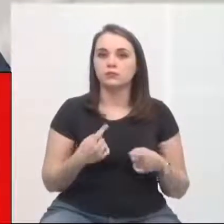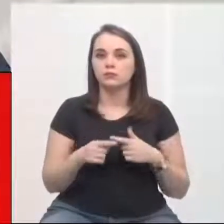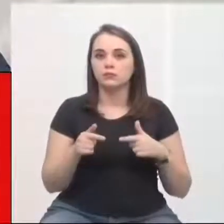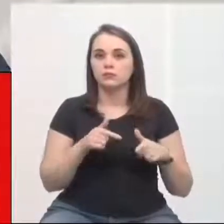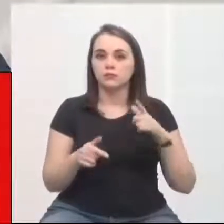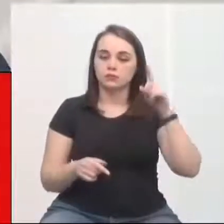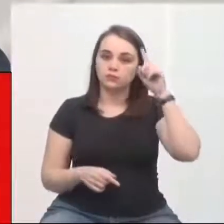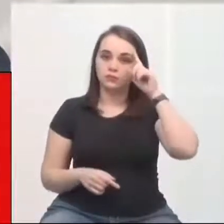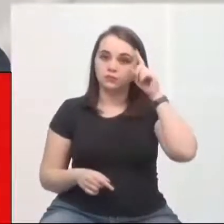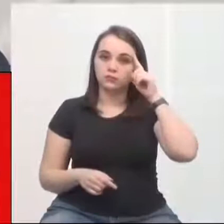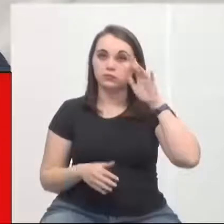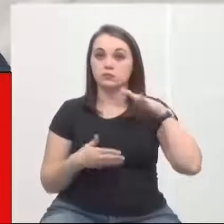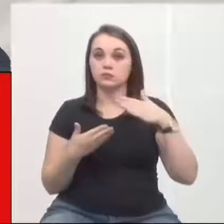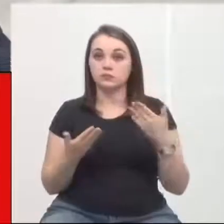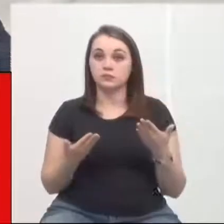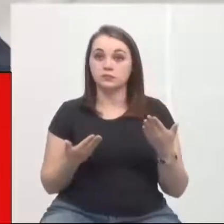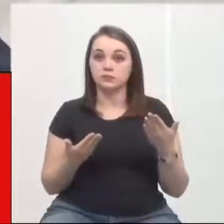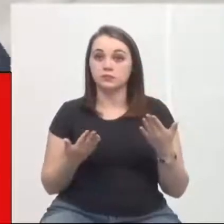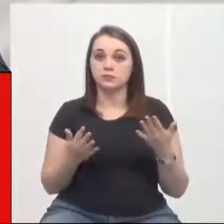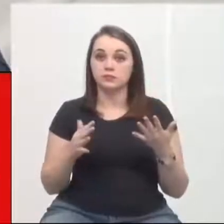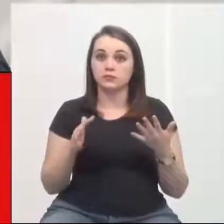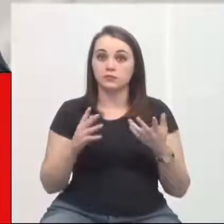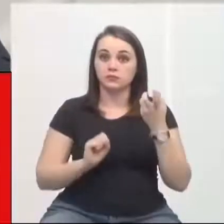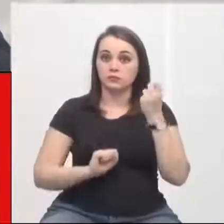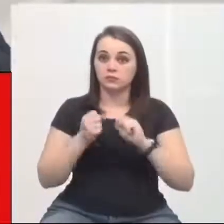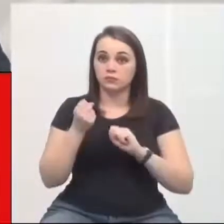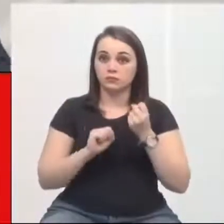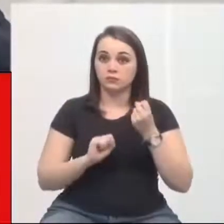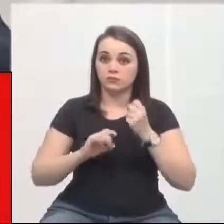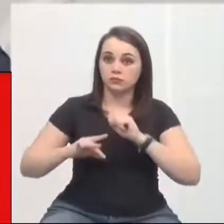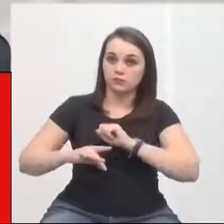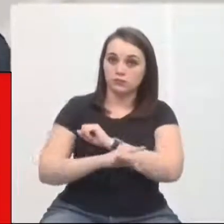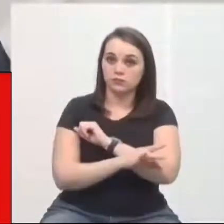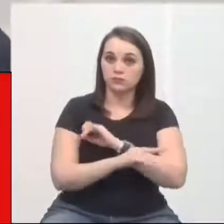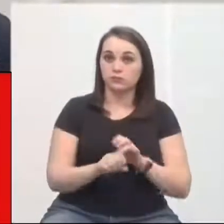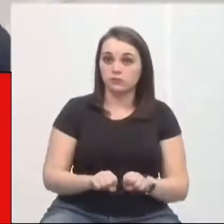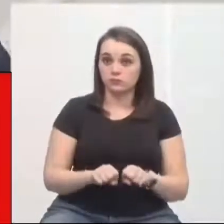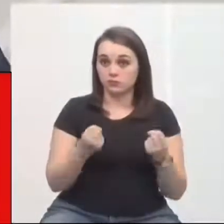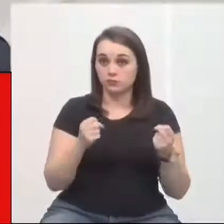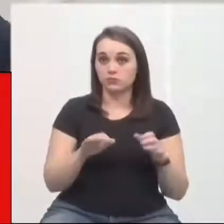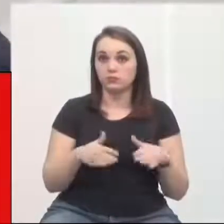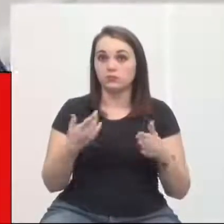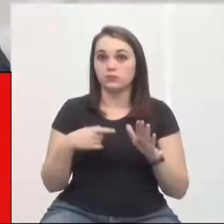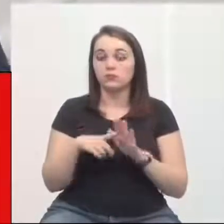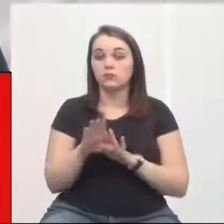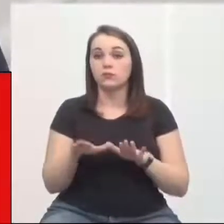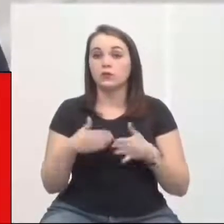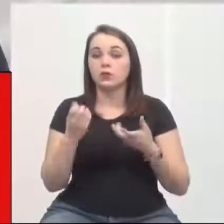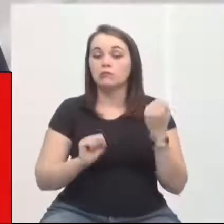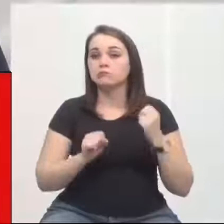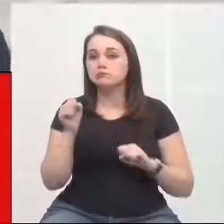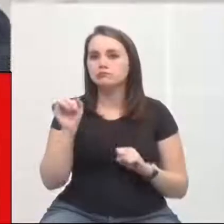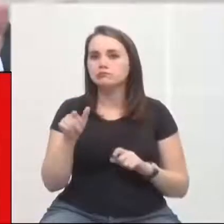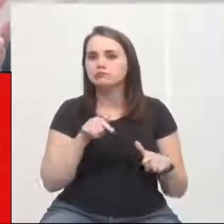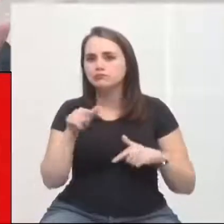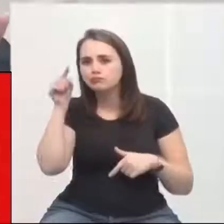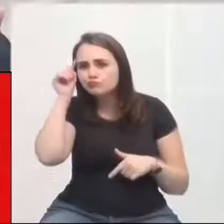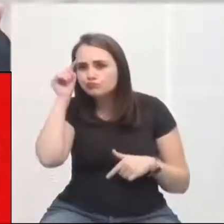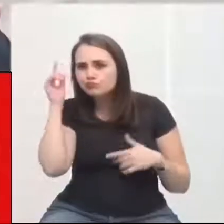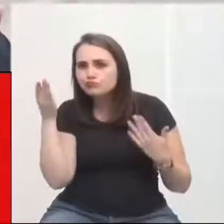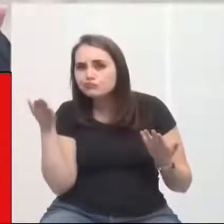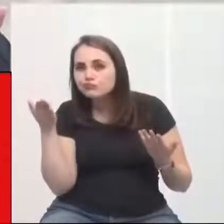os dias. Né? Então, a nossa usina, às vezes ela quebra? Quebra. Mas qual é a usina da região que trabalha todos os dias? Se